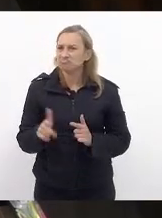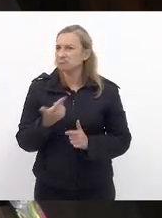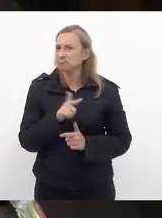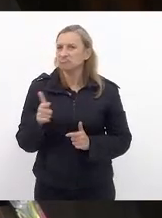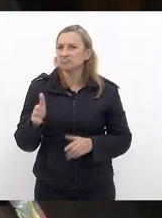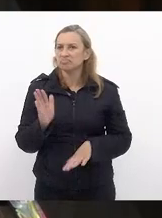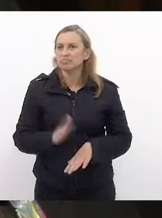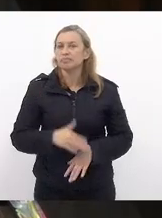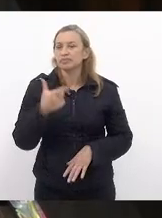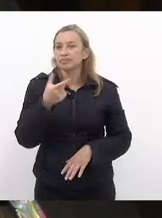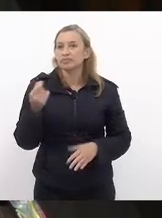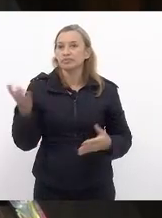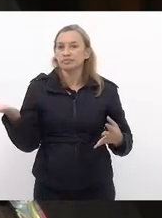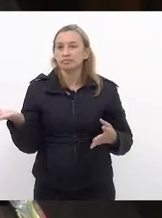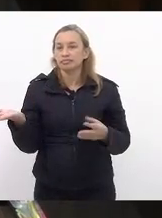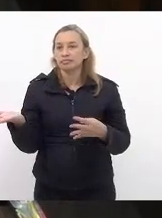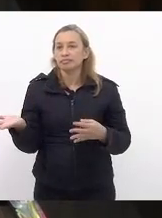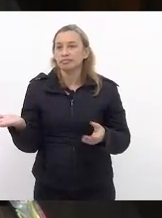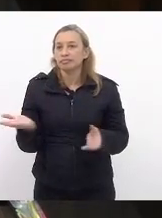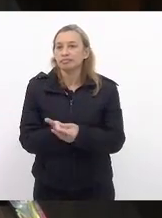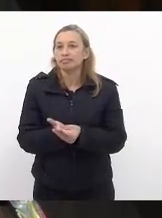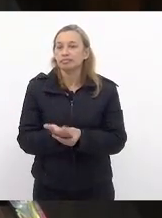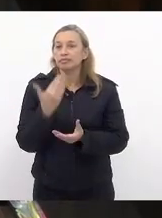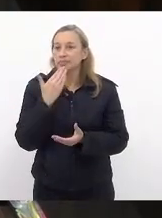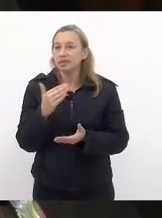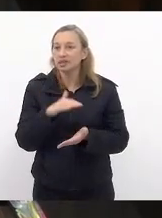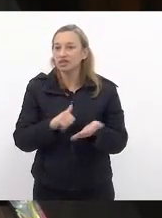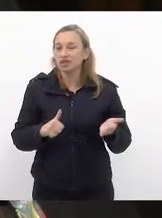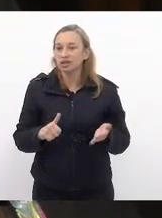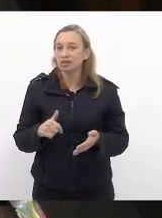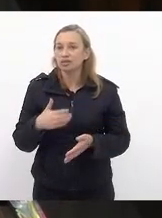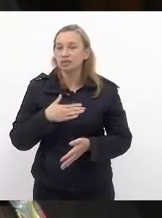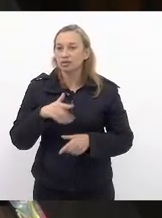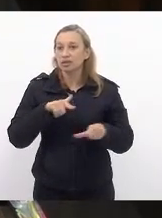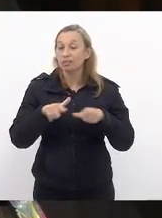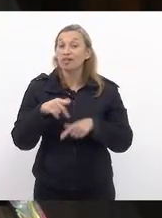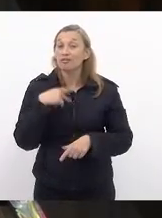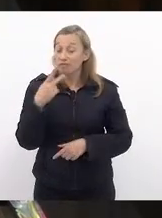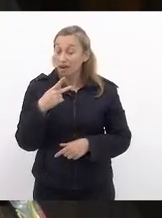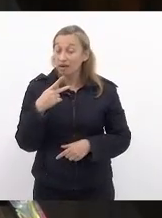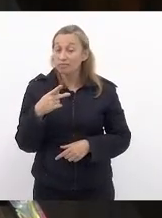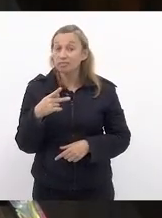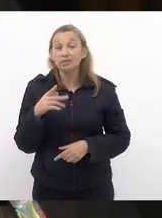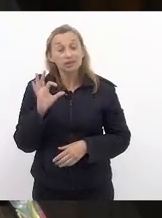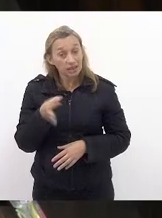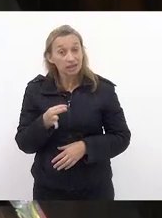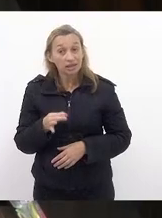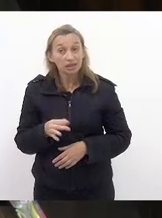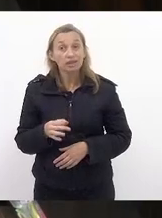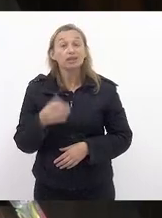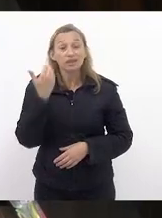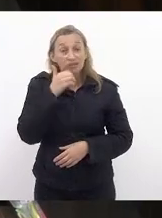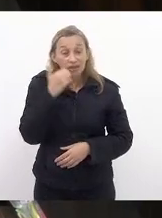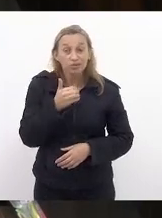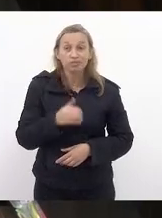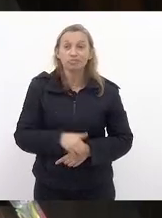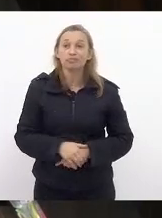problema já tenho mais de 20 processos pedindo a cassação do mandato mas falo literalmente canalhas